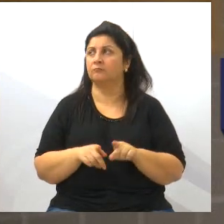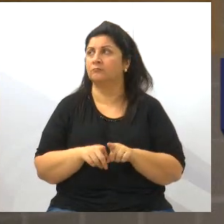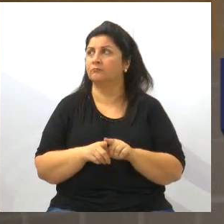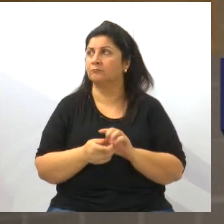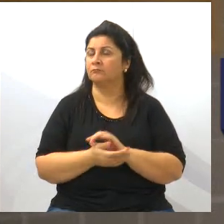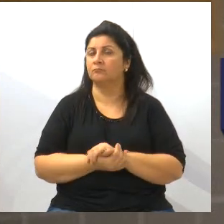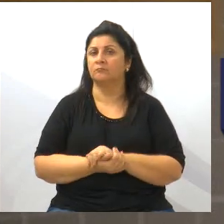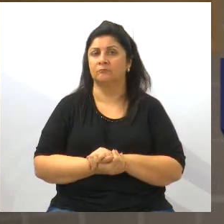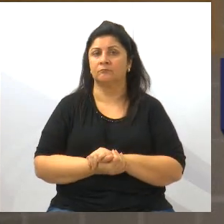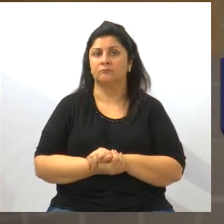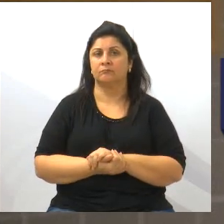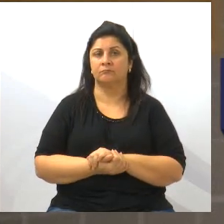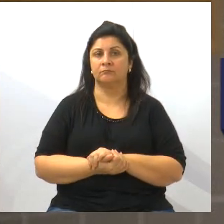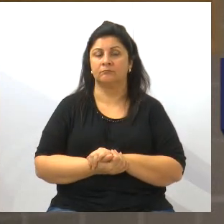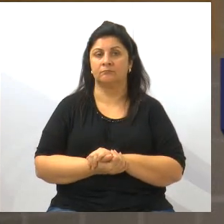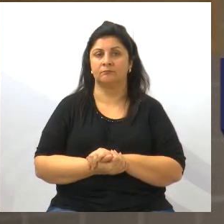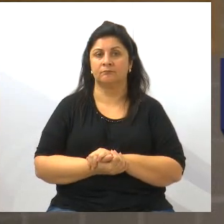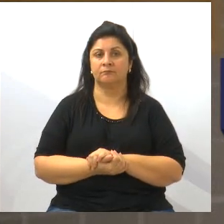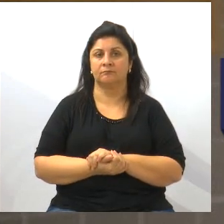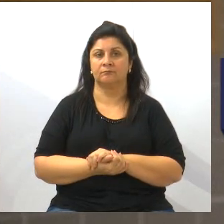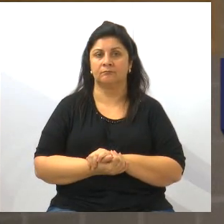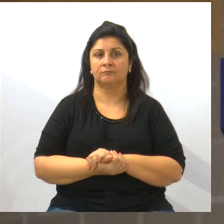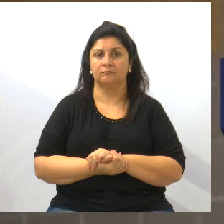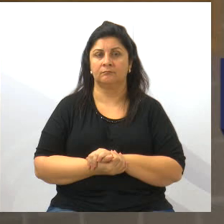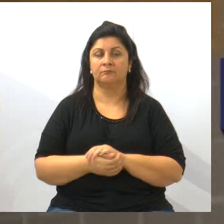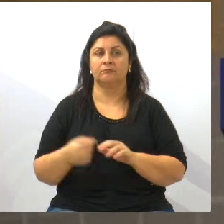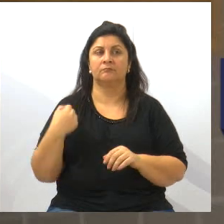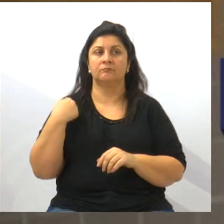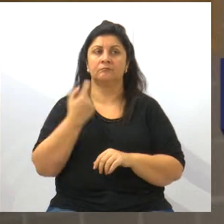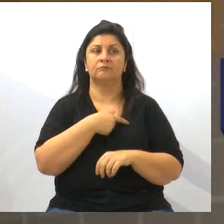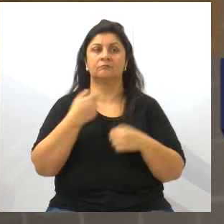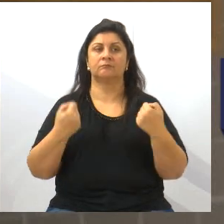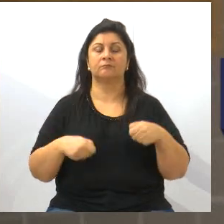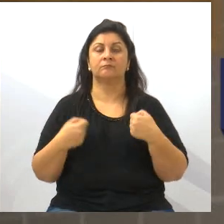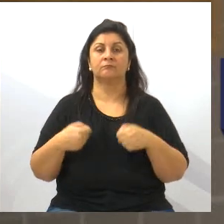né? Então, a gente precisa